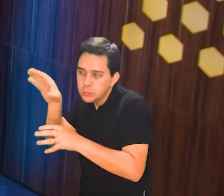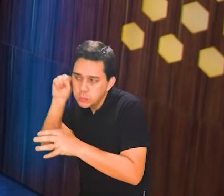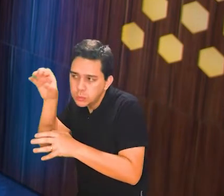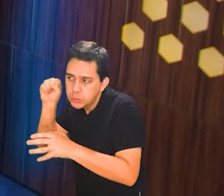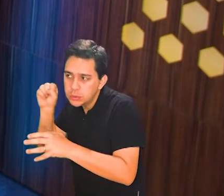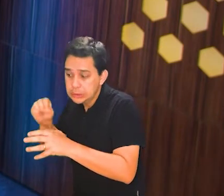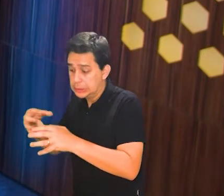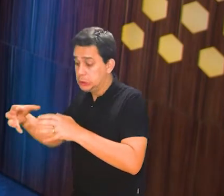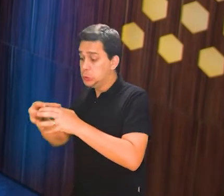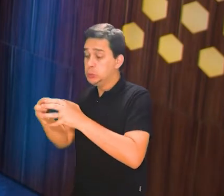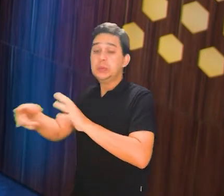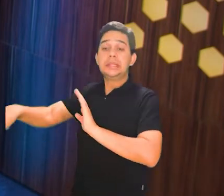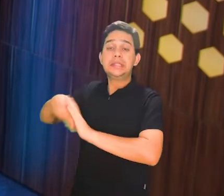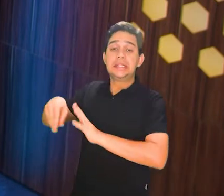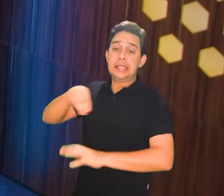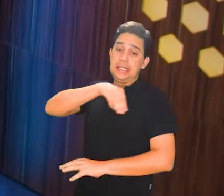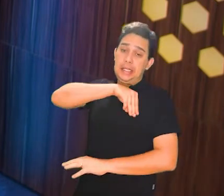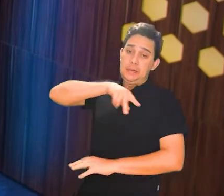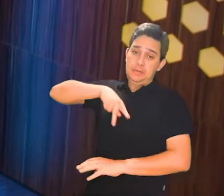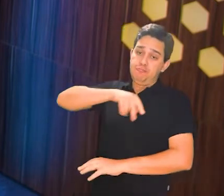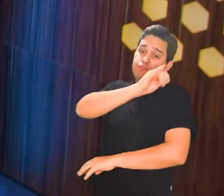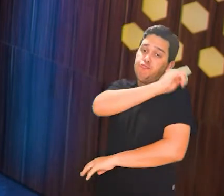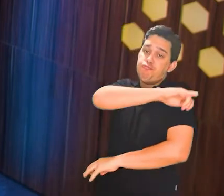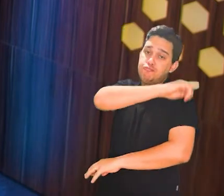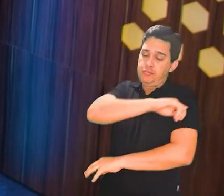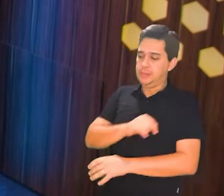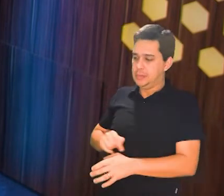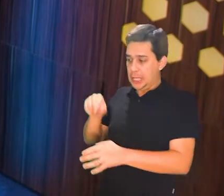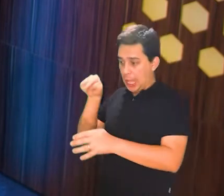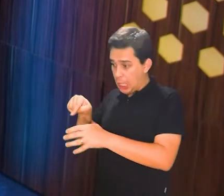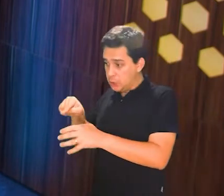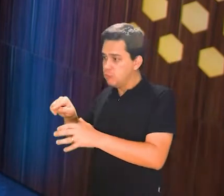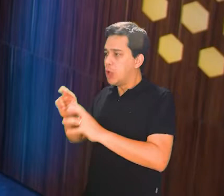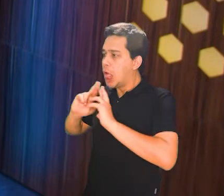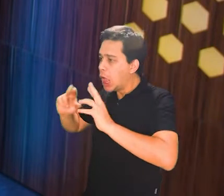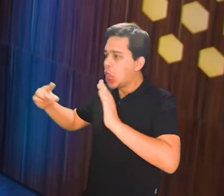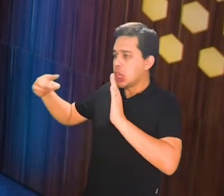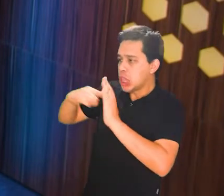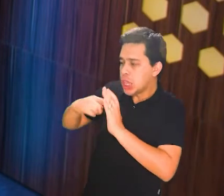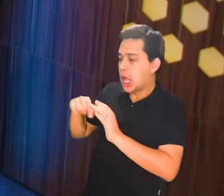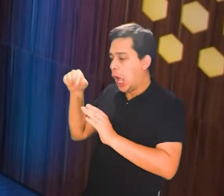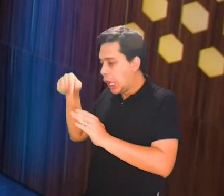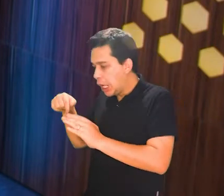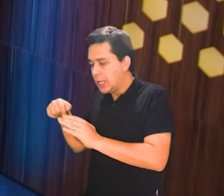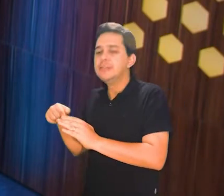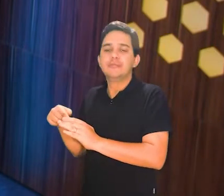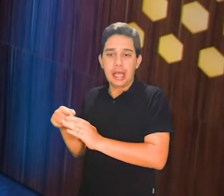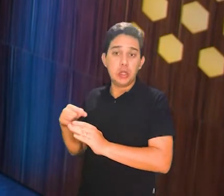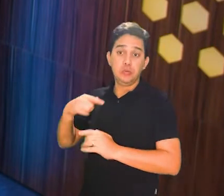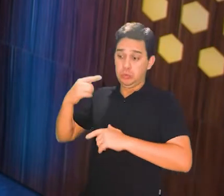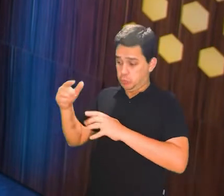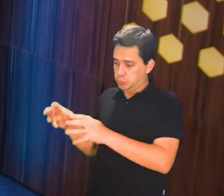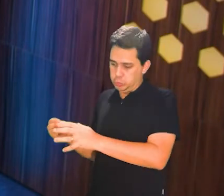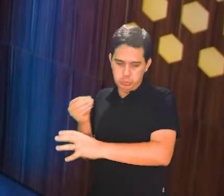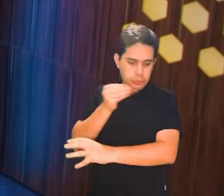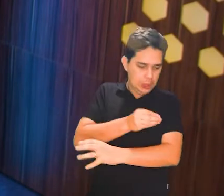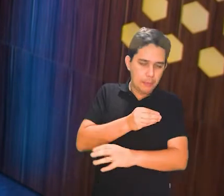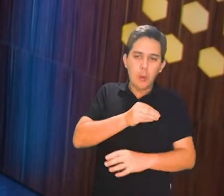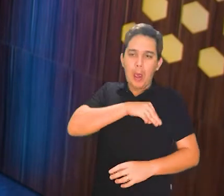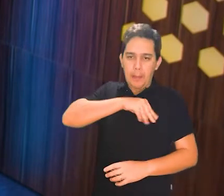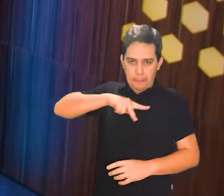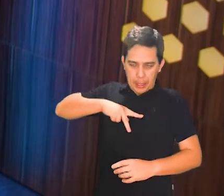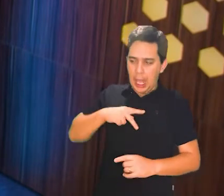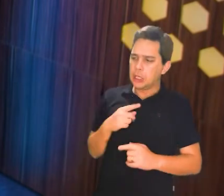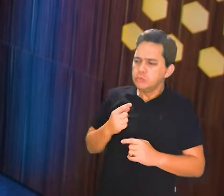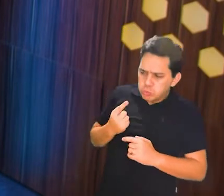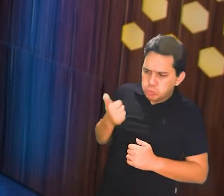de promotores e procuradores de justiça. Para falar sobre o funcionamento e as atribuições desse órgão auxiliar do